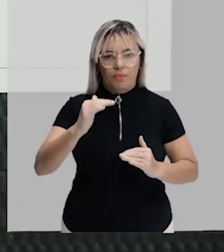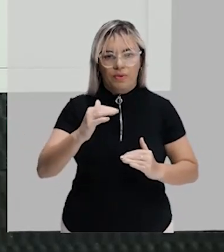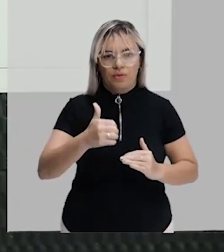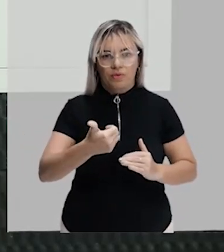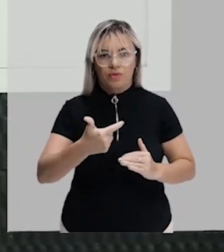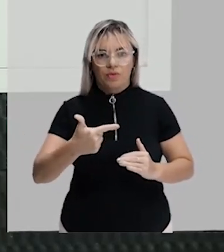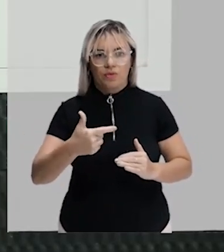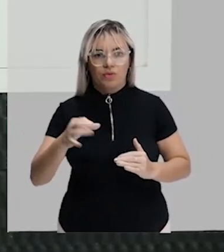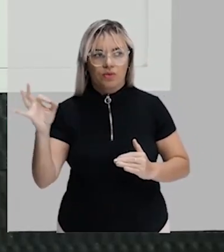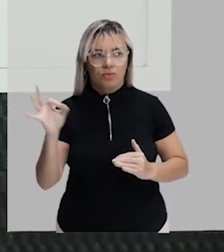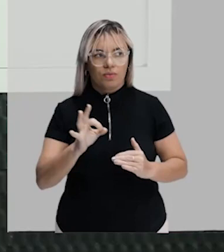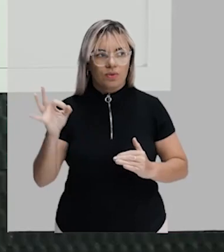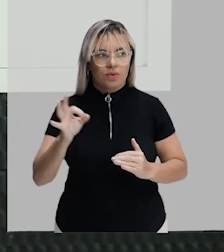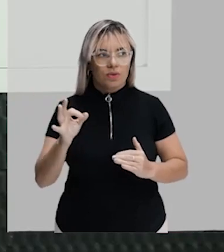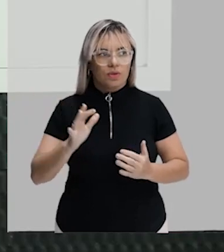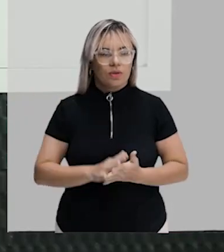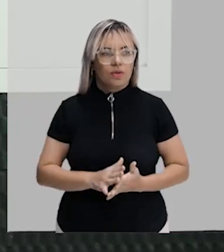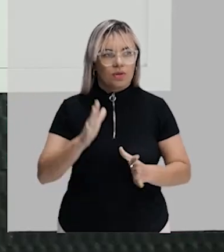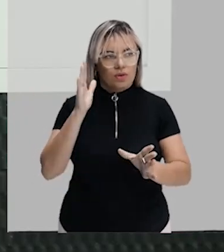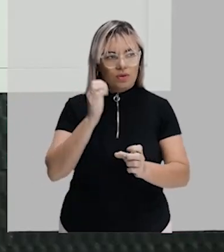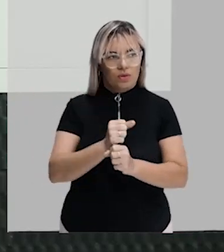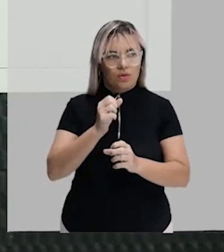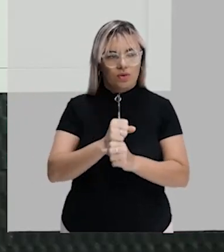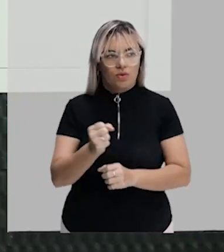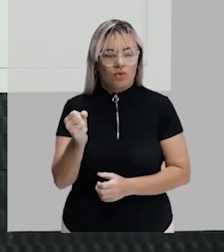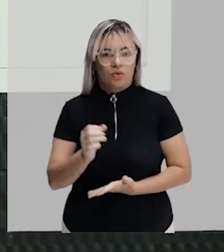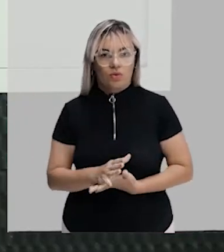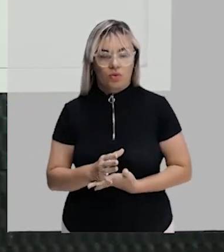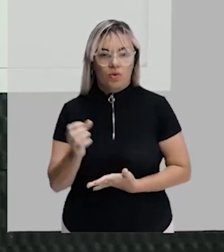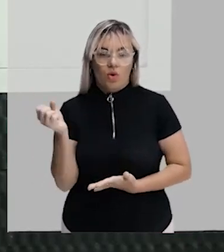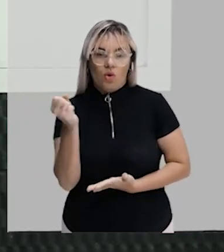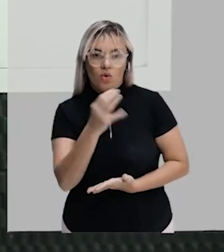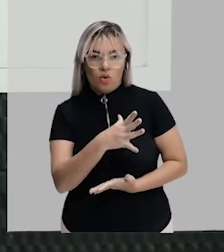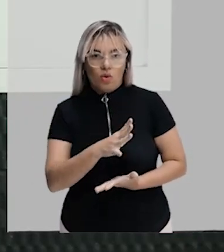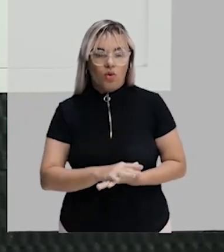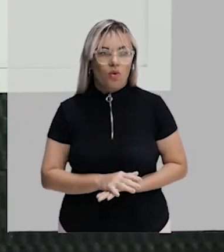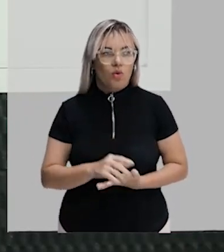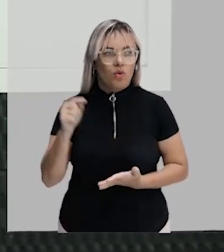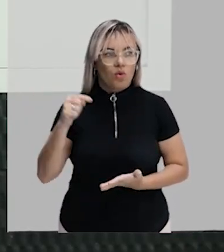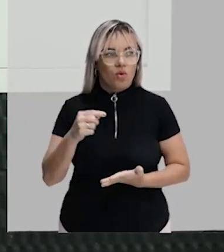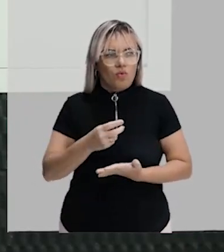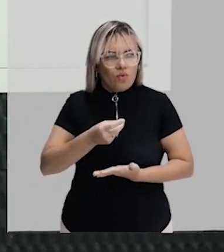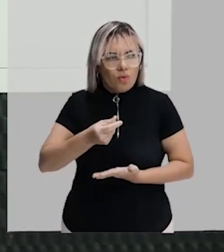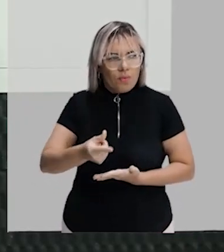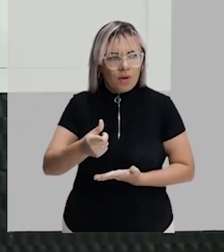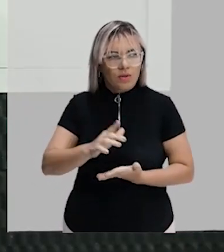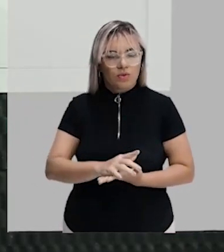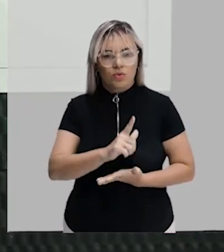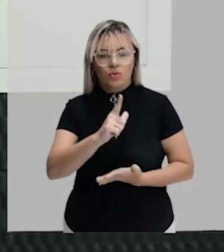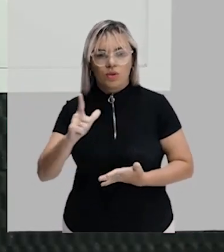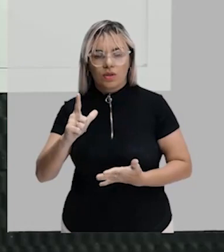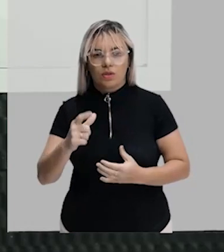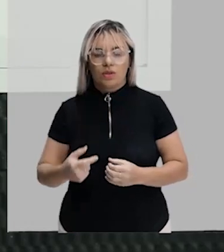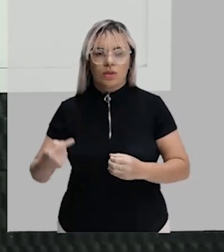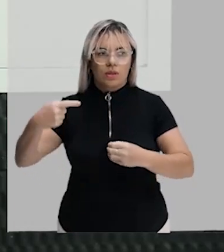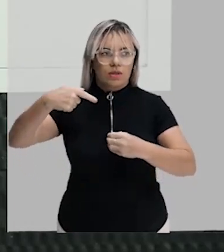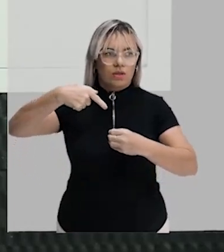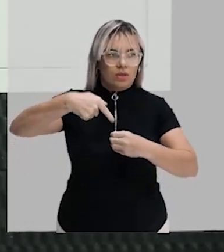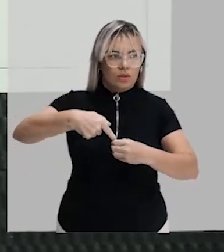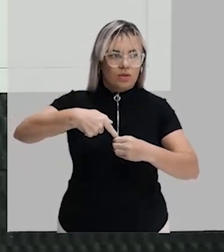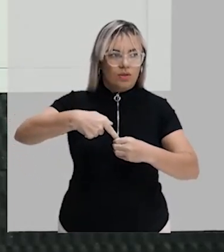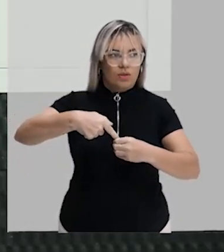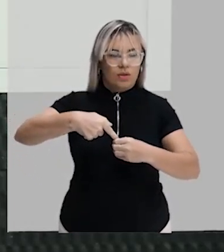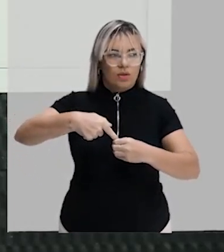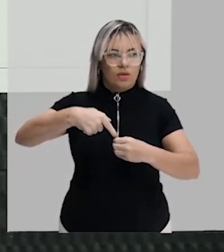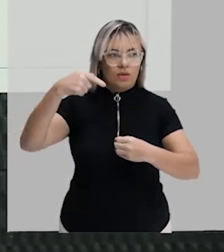12%. Determine o novo preço do litro da gasolina que custava R$ 6,35. Olha só,